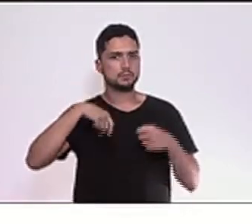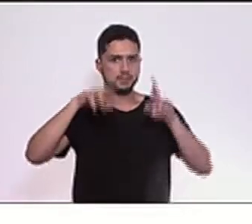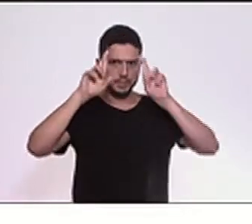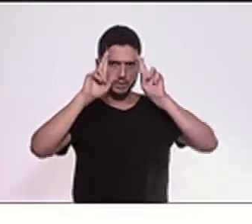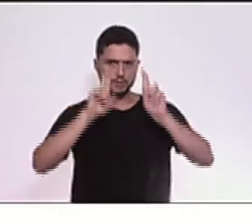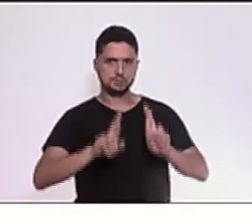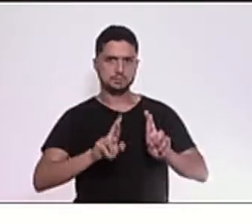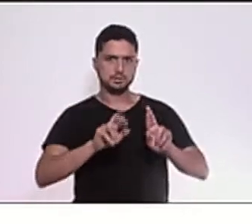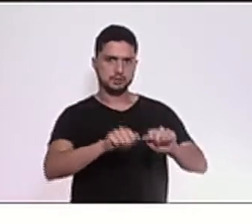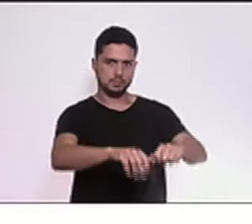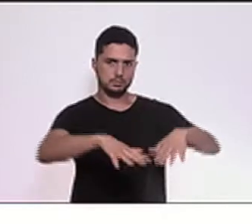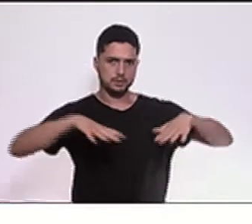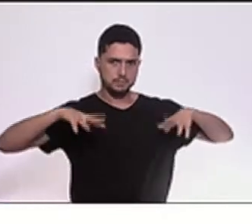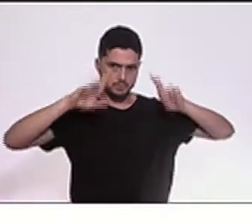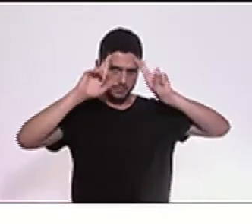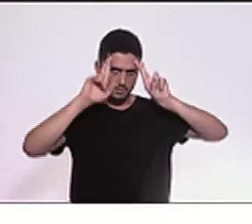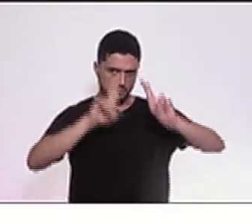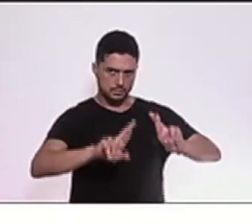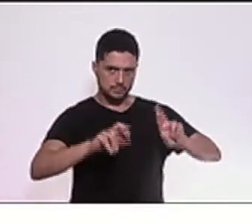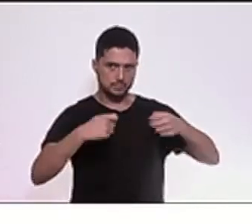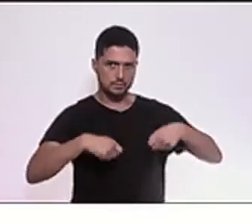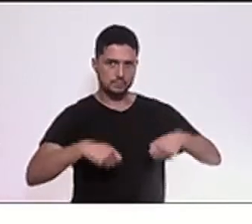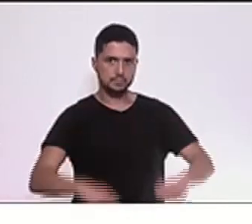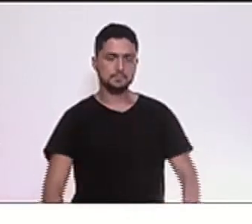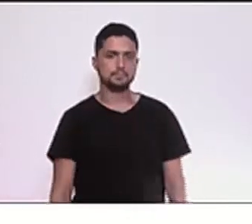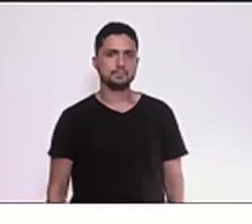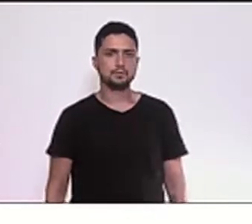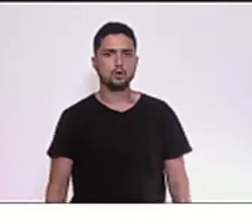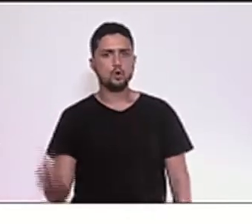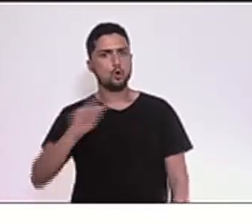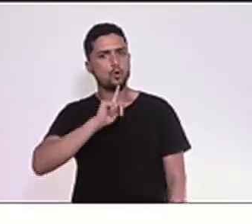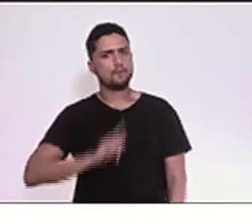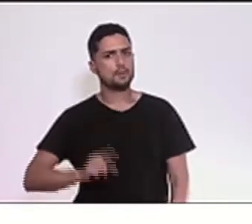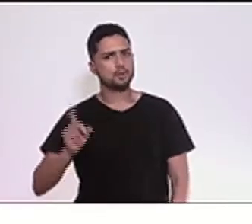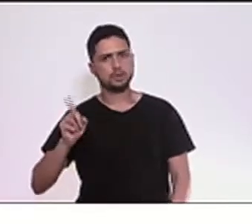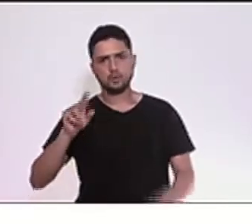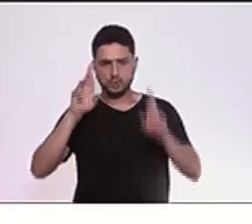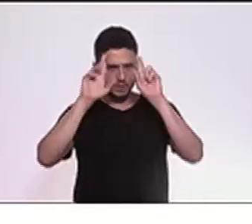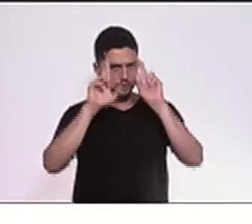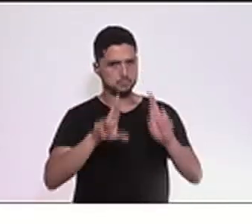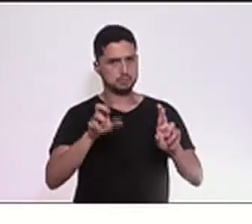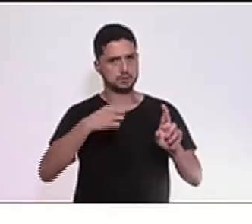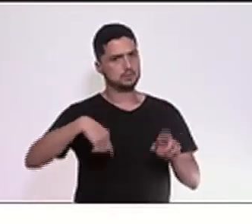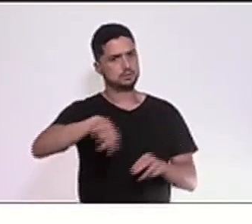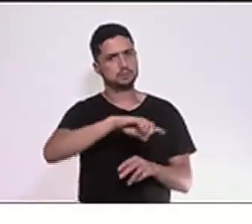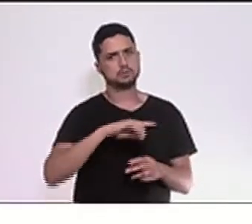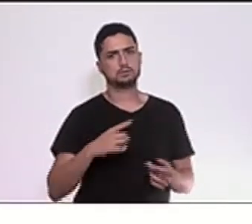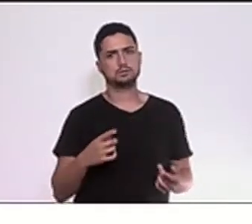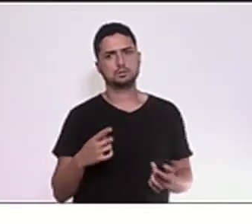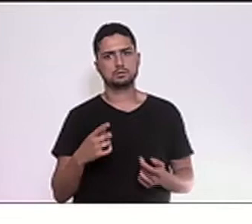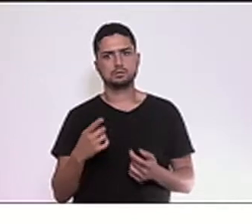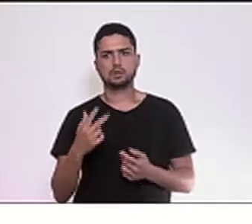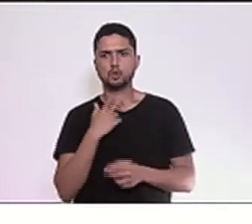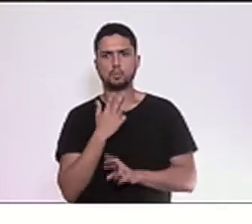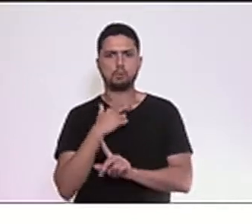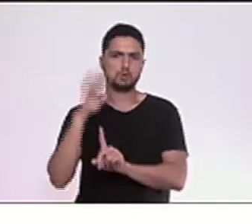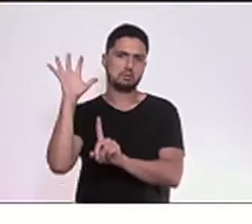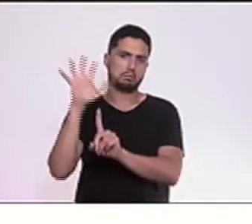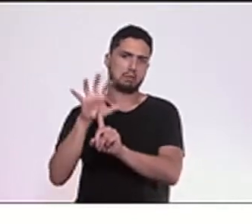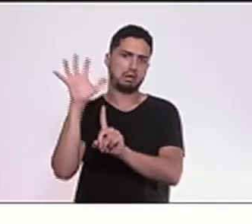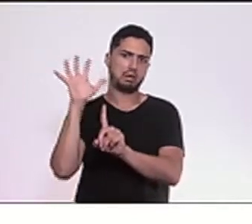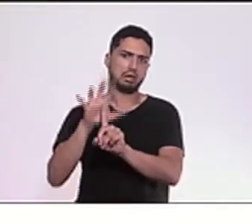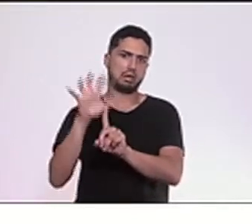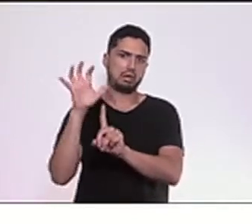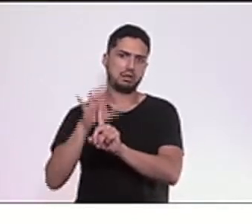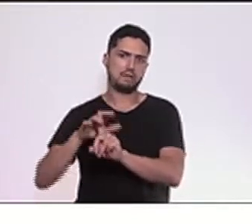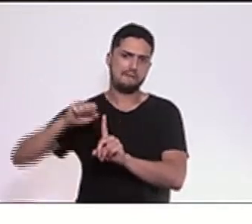respeitado, presidente. E esse governo não vem respeitando esse parlamento. Não é empurrando de